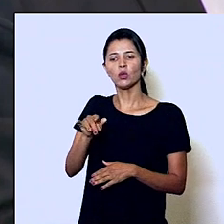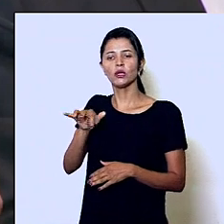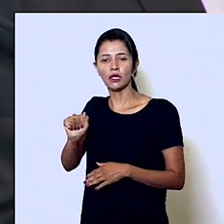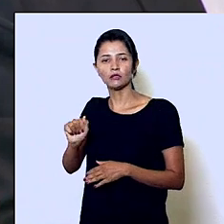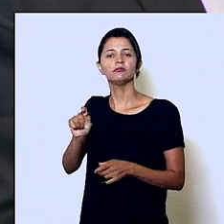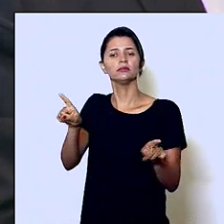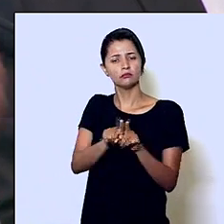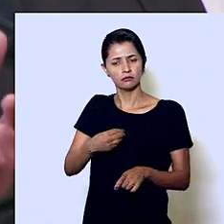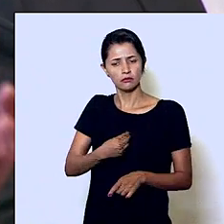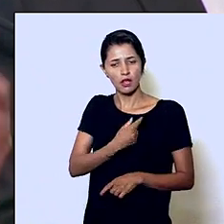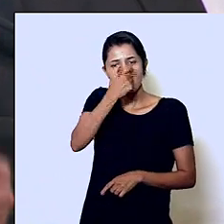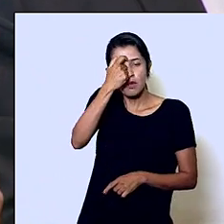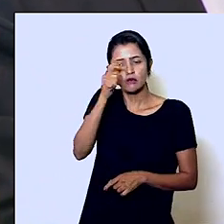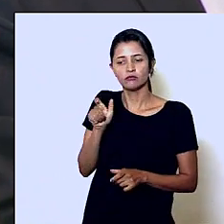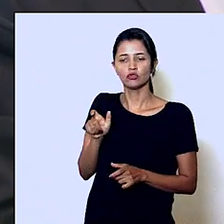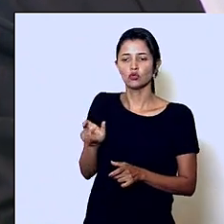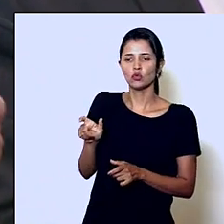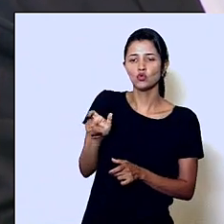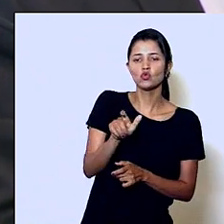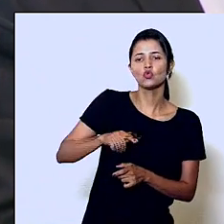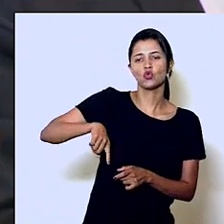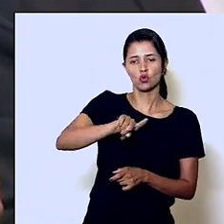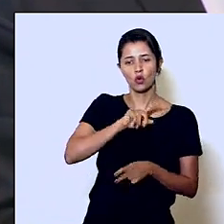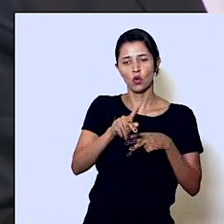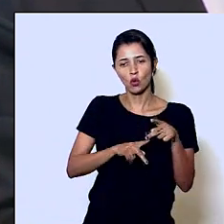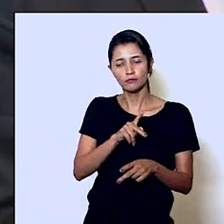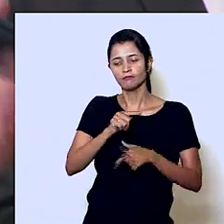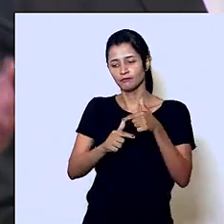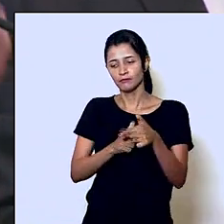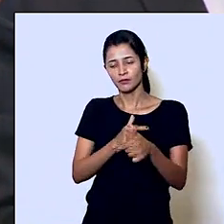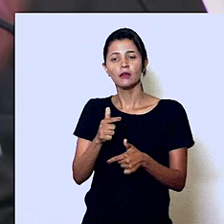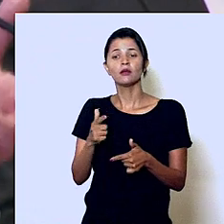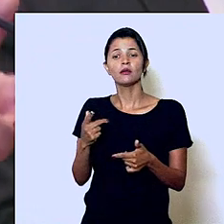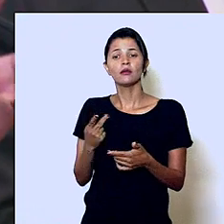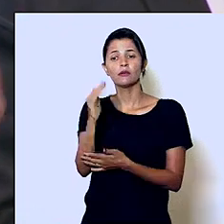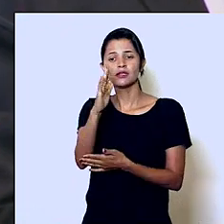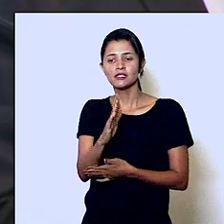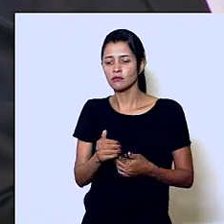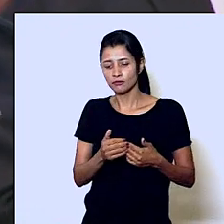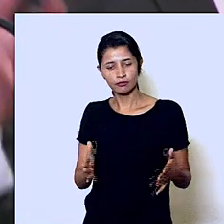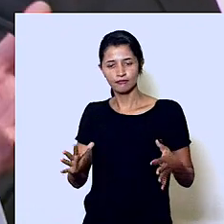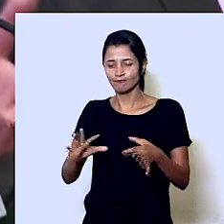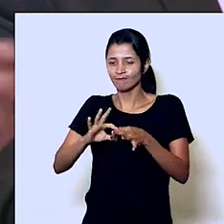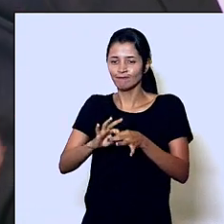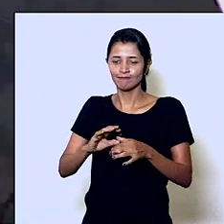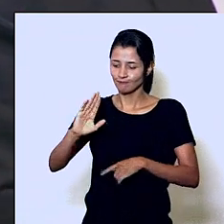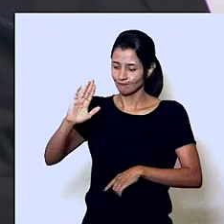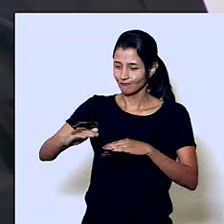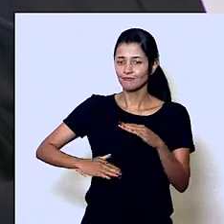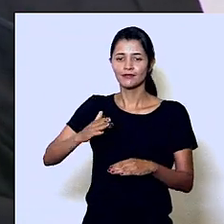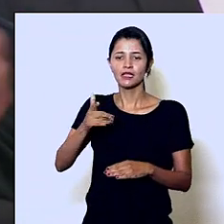brasileiros, que trabalhamos por um Brasil mais integrado, mais aberto, mais próspero, mais competitivo,